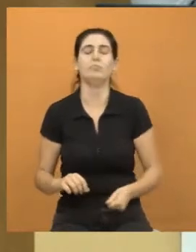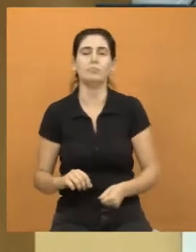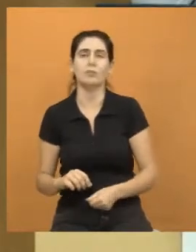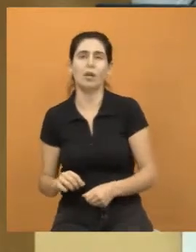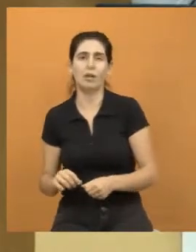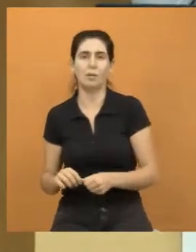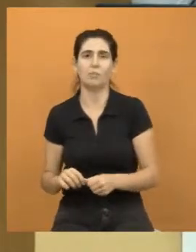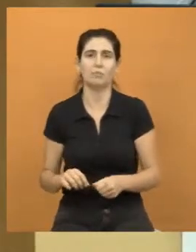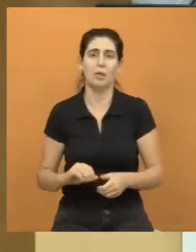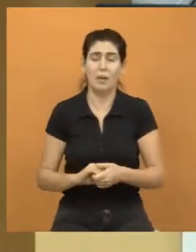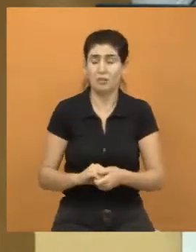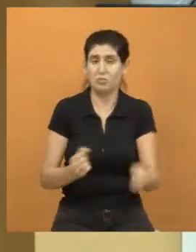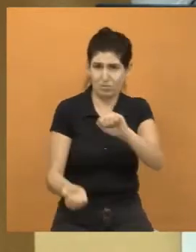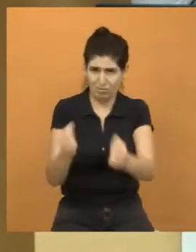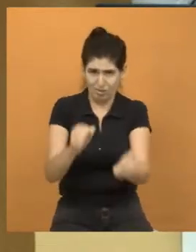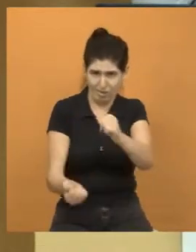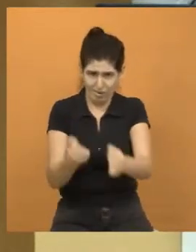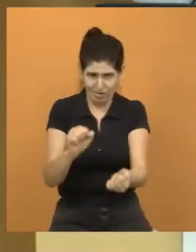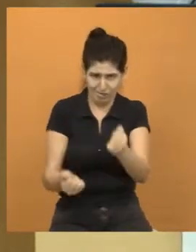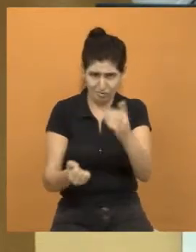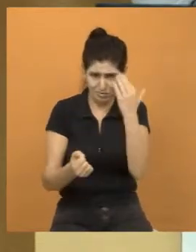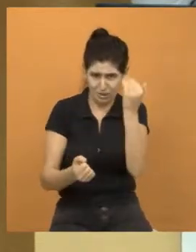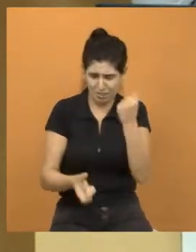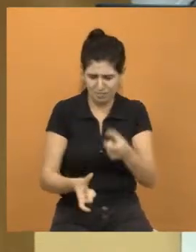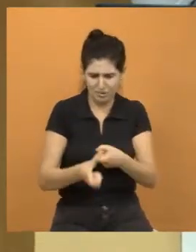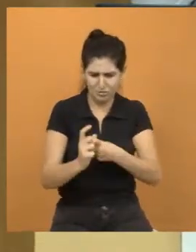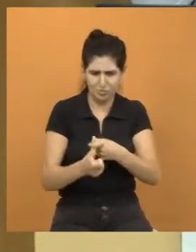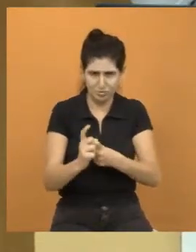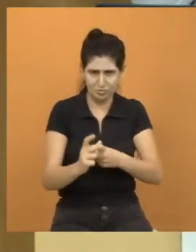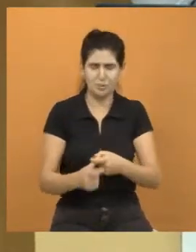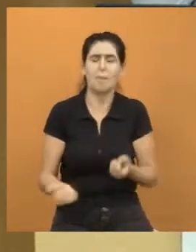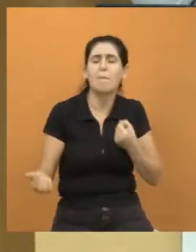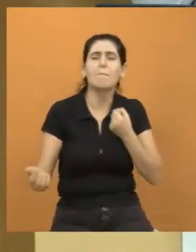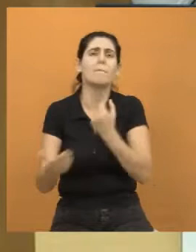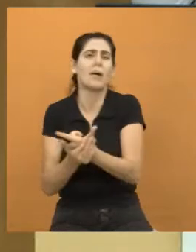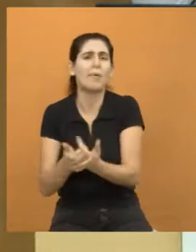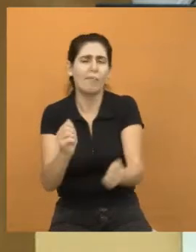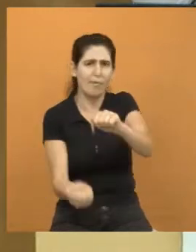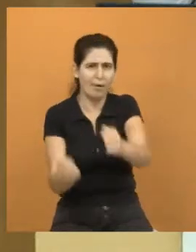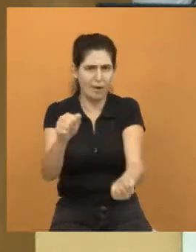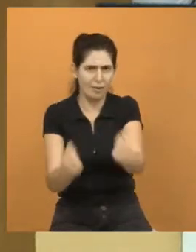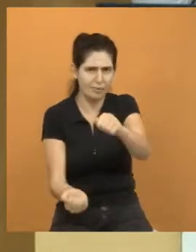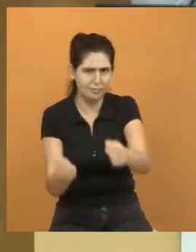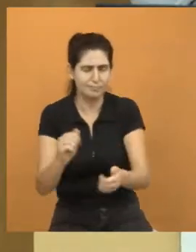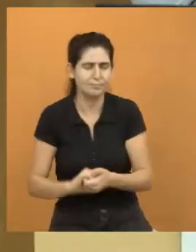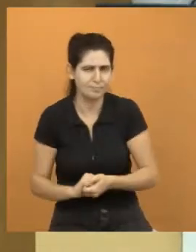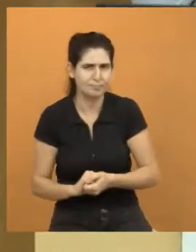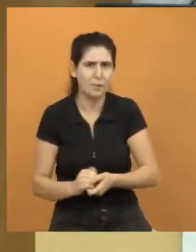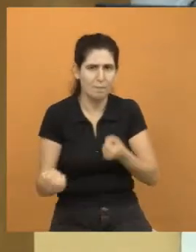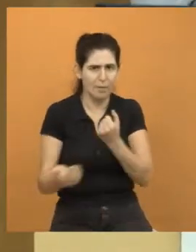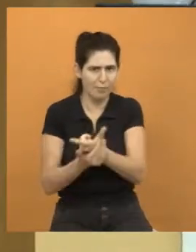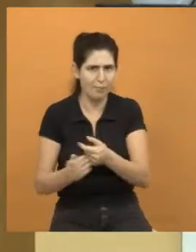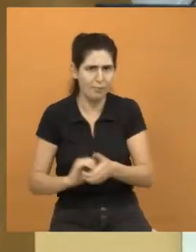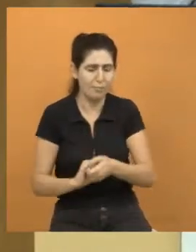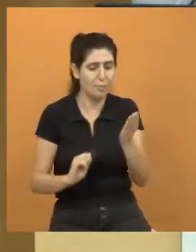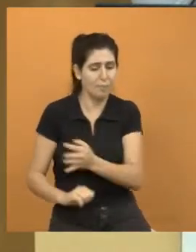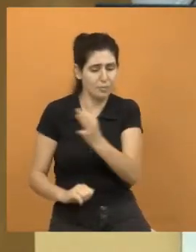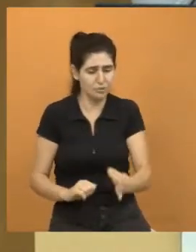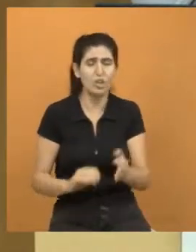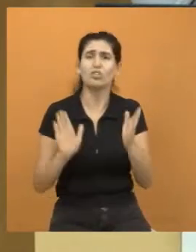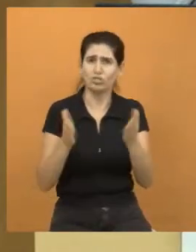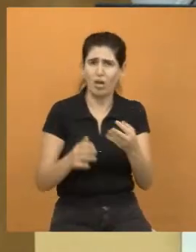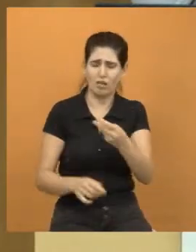município. E assim, você pagou o seu IPVA, automaticamente a porcentagem já entra no cofre